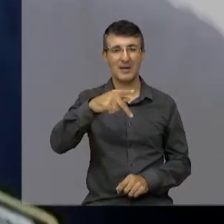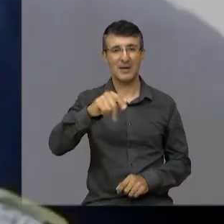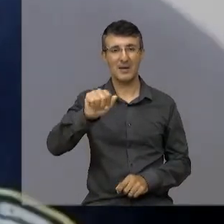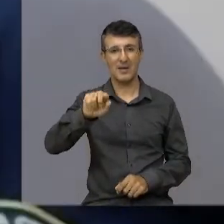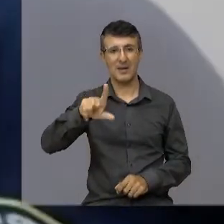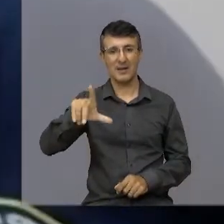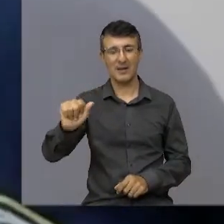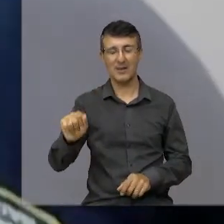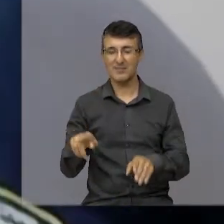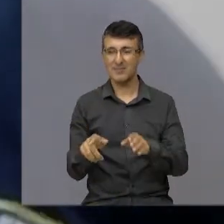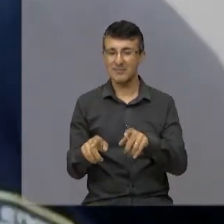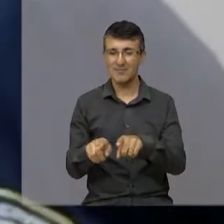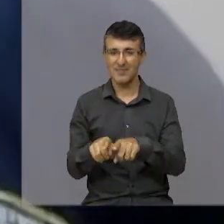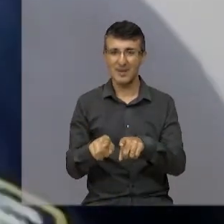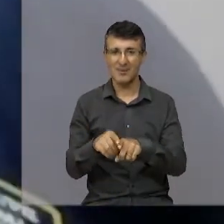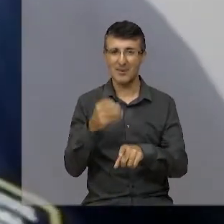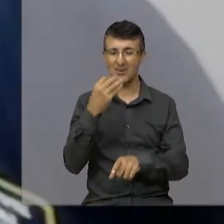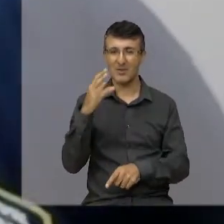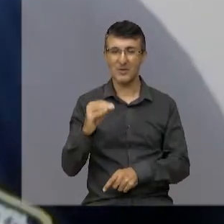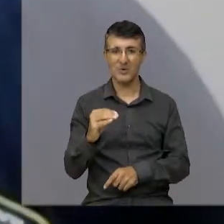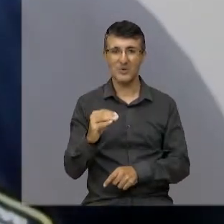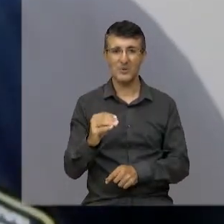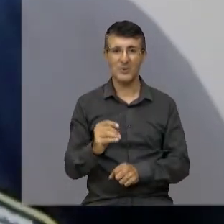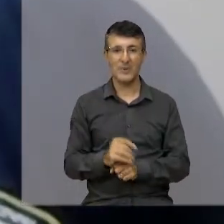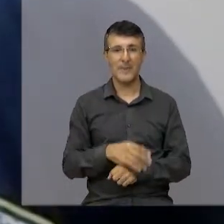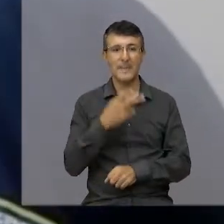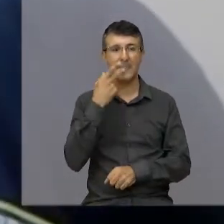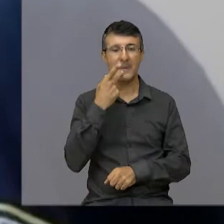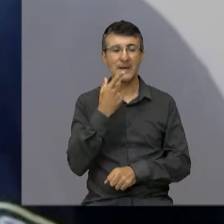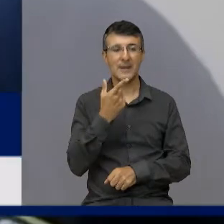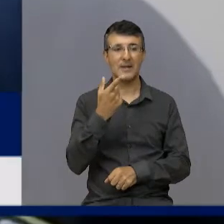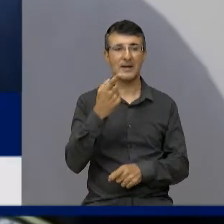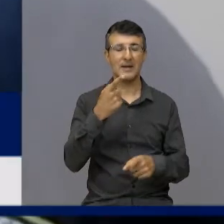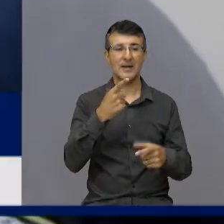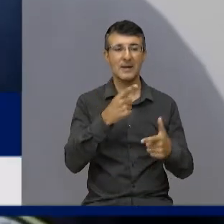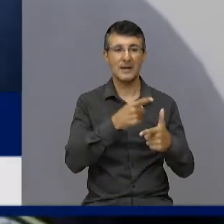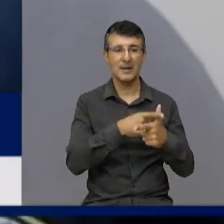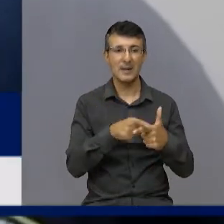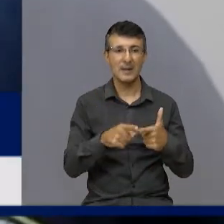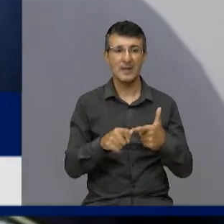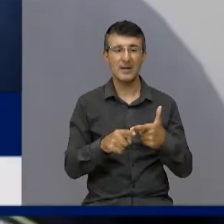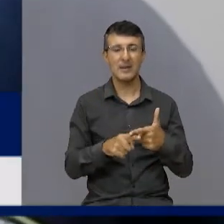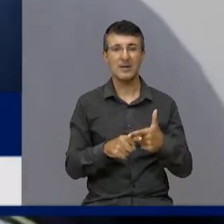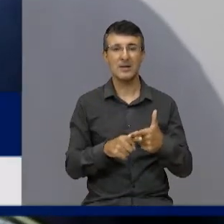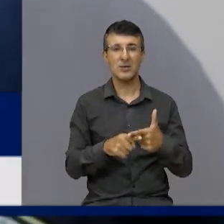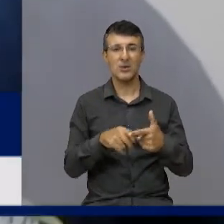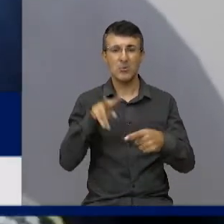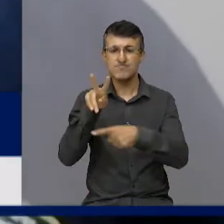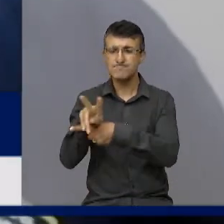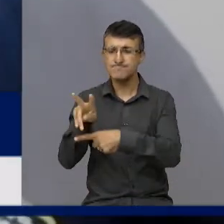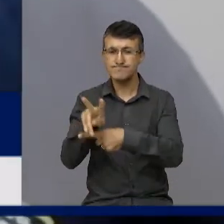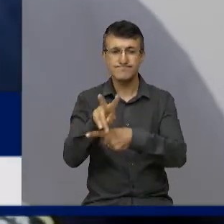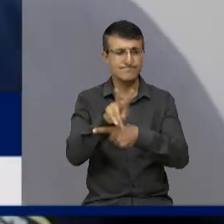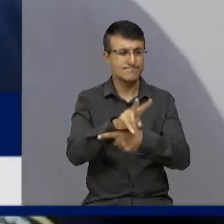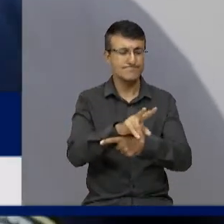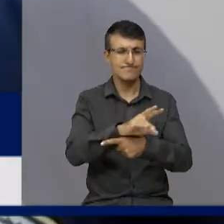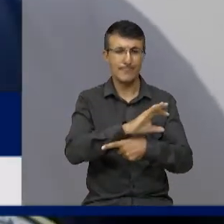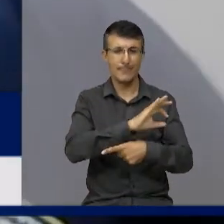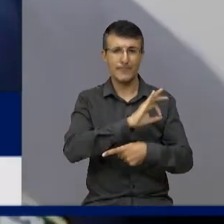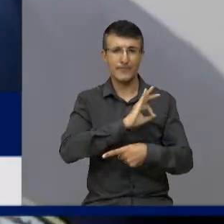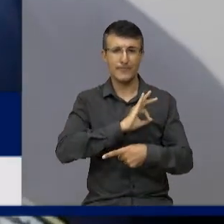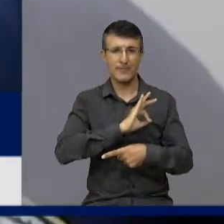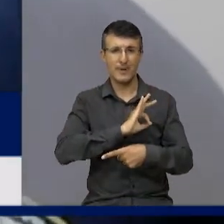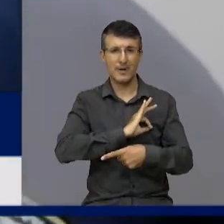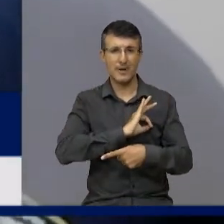falar um pouquinho sobre a Patrulha Maria da Penha, que é um serviço desempenhado pela Guarda Civil em São José. Ela foi